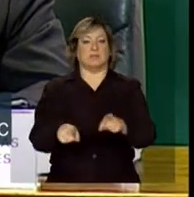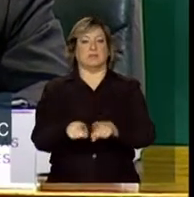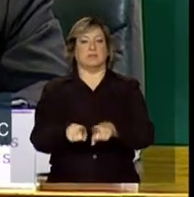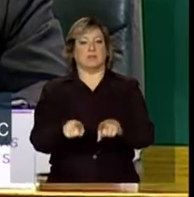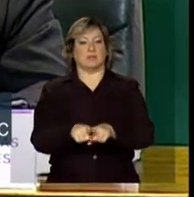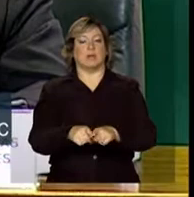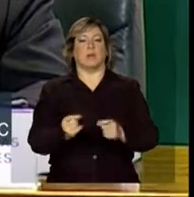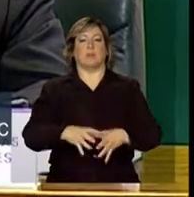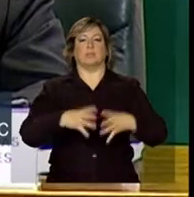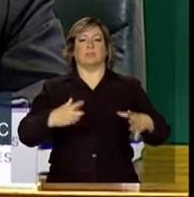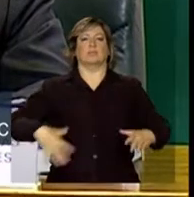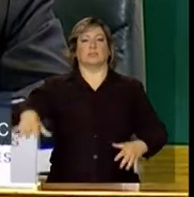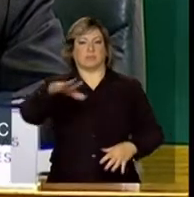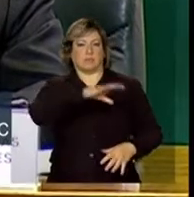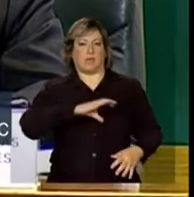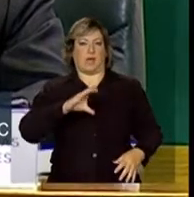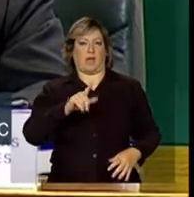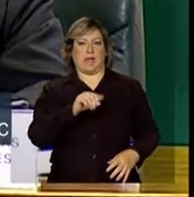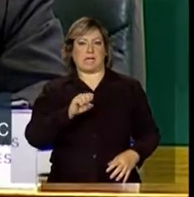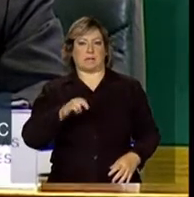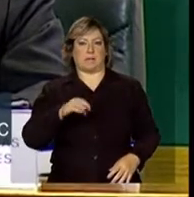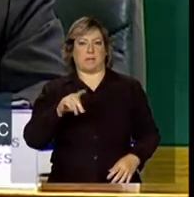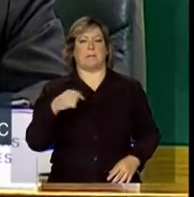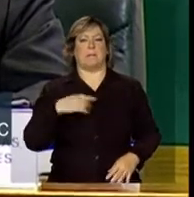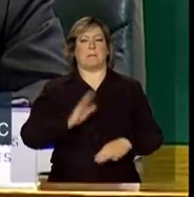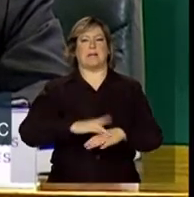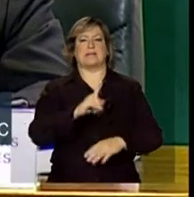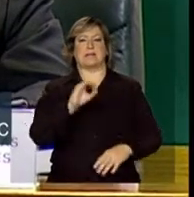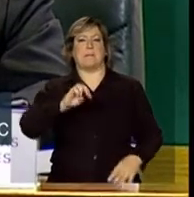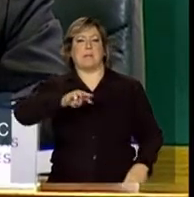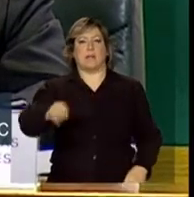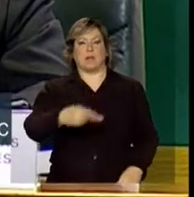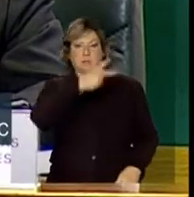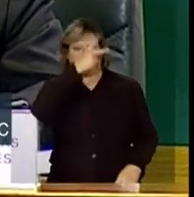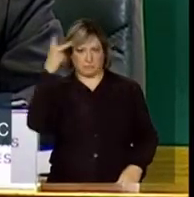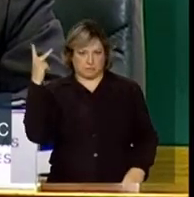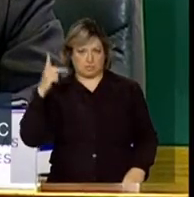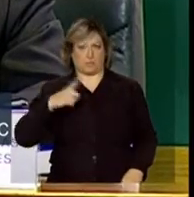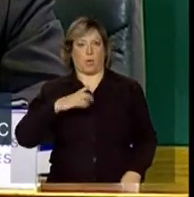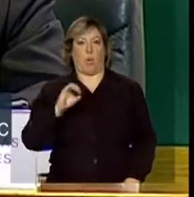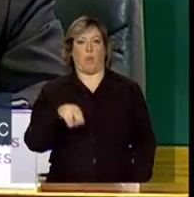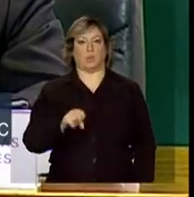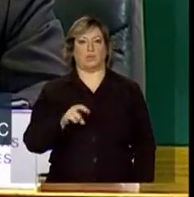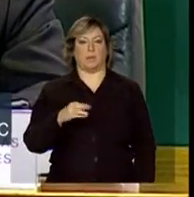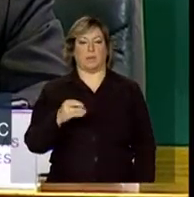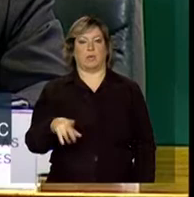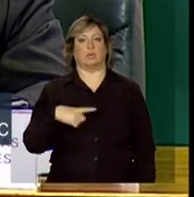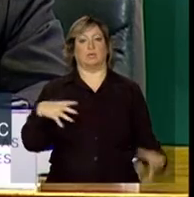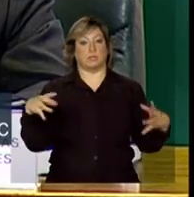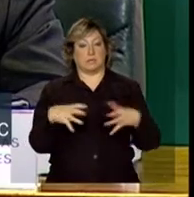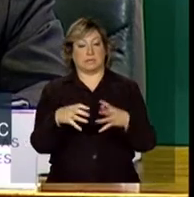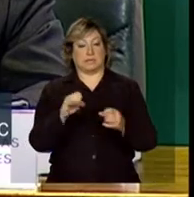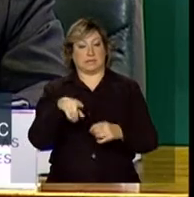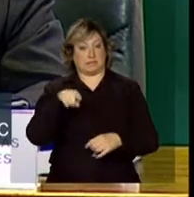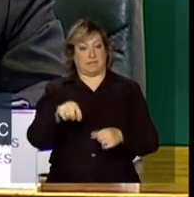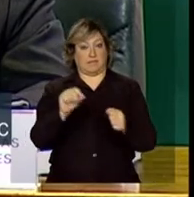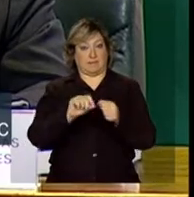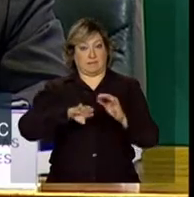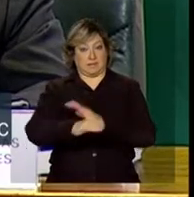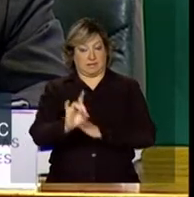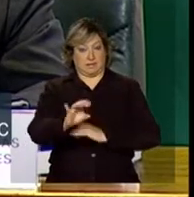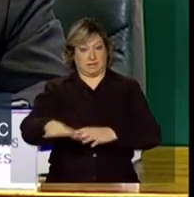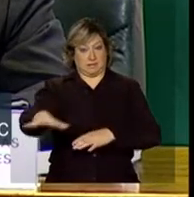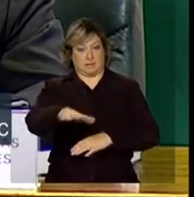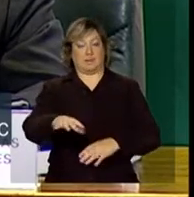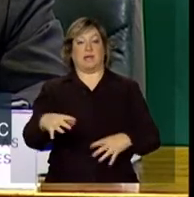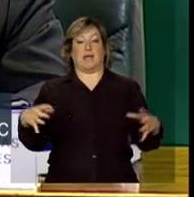classe média no país integrada por mais de 100 milhões de consumidores se esse segmento formasse uma unidade independente estaria